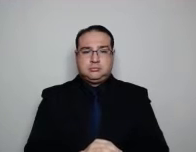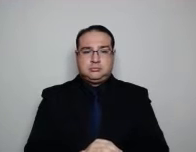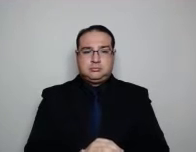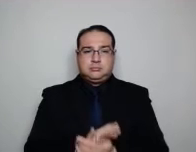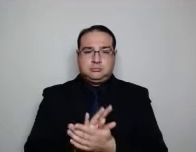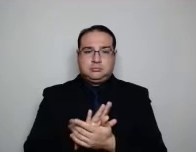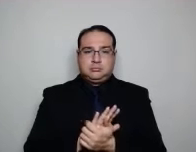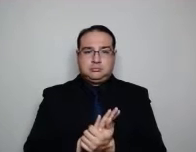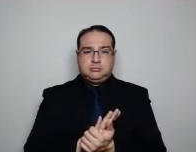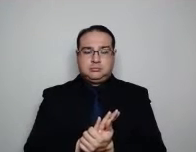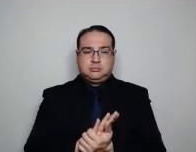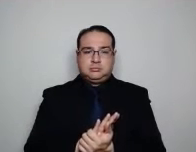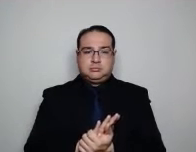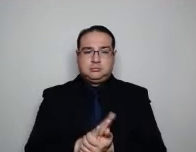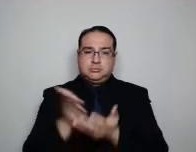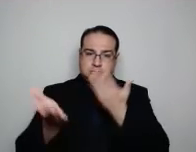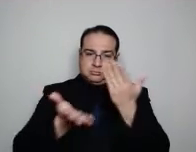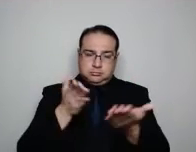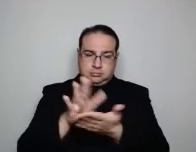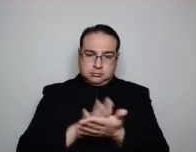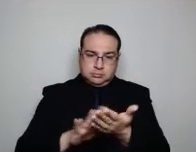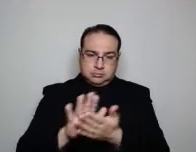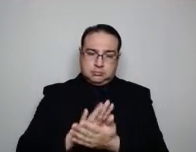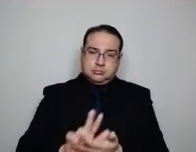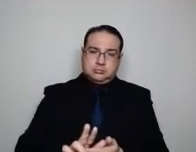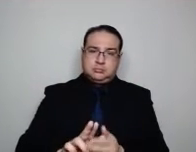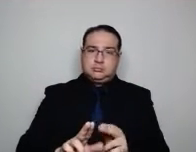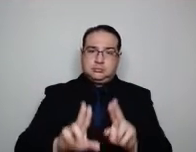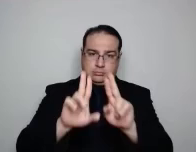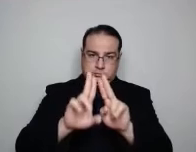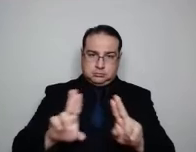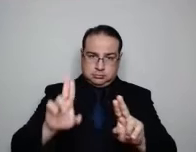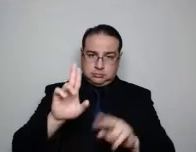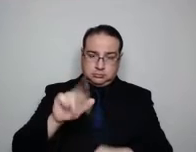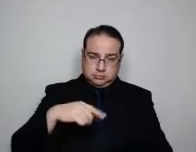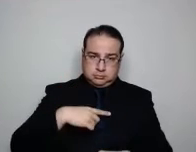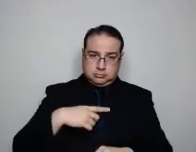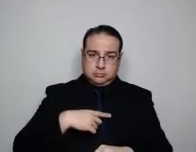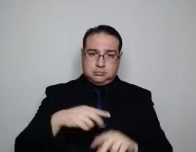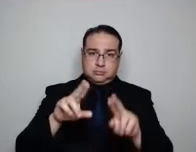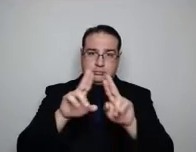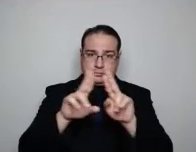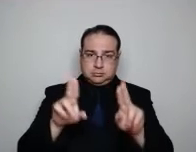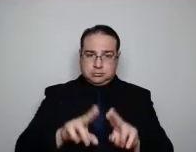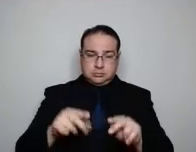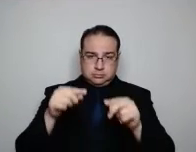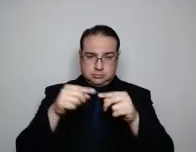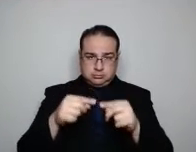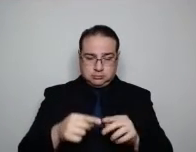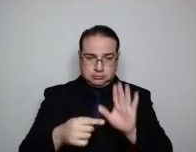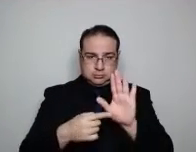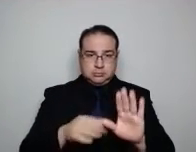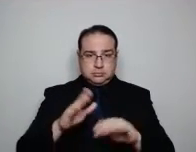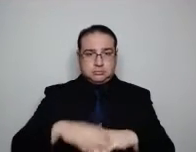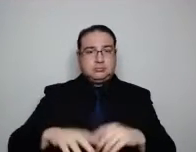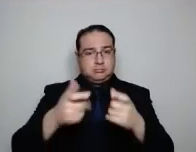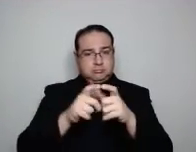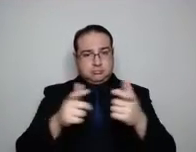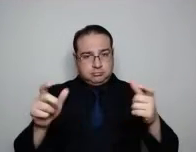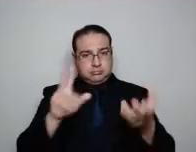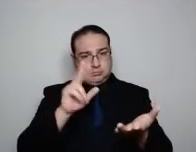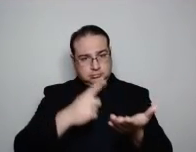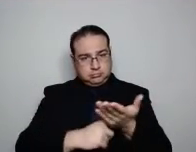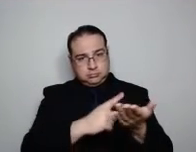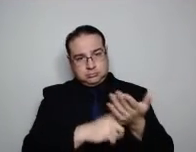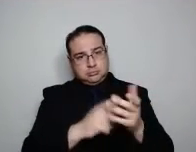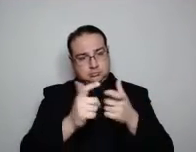sem atendimento. A Unimed é uma empresa que está com a rede credenciada cada vez maior, e isso eu preciso dizer que